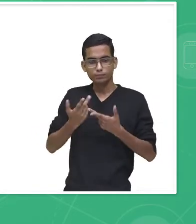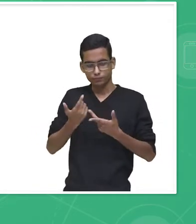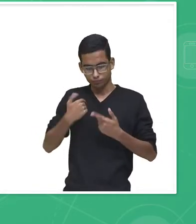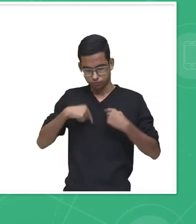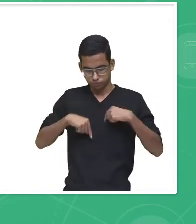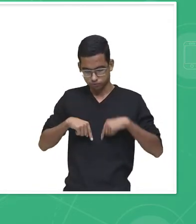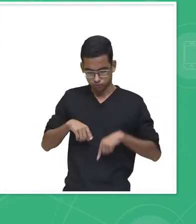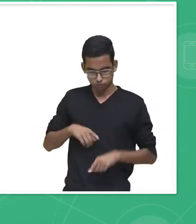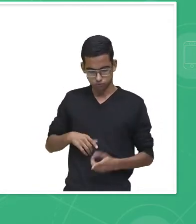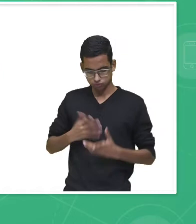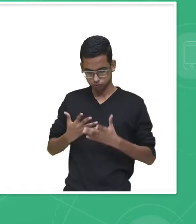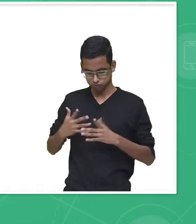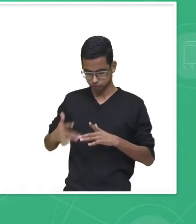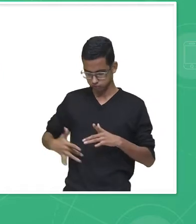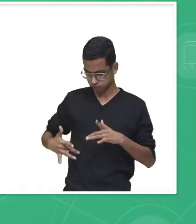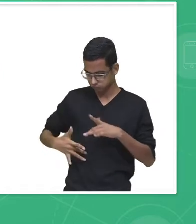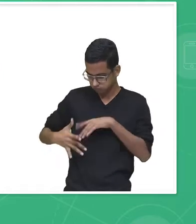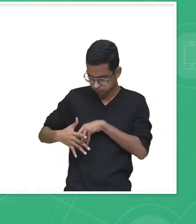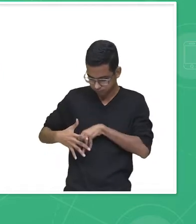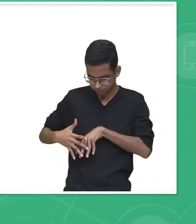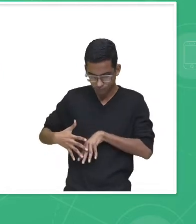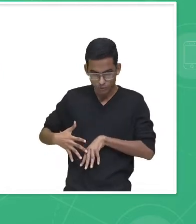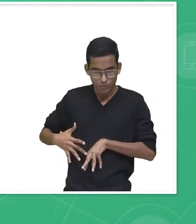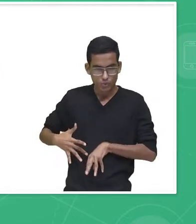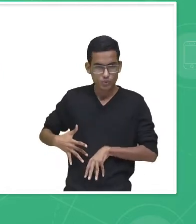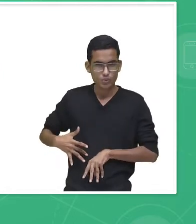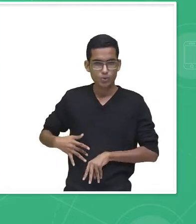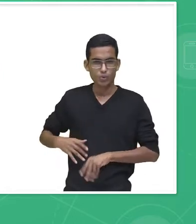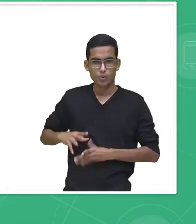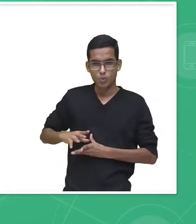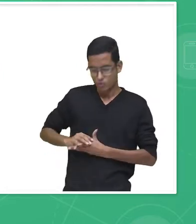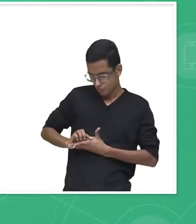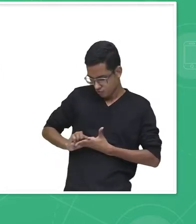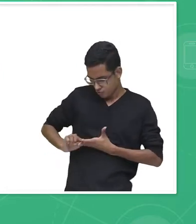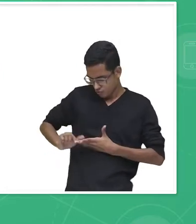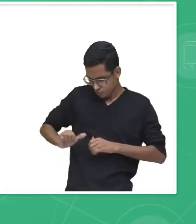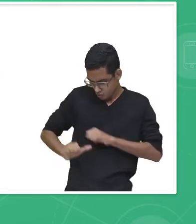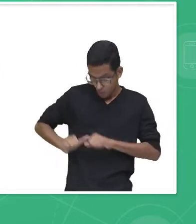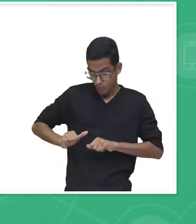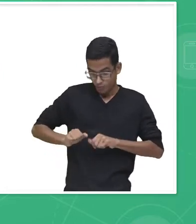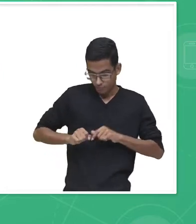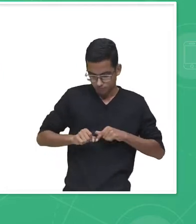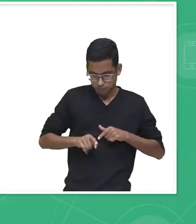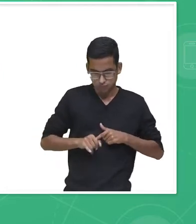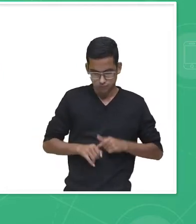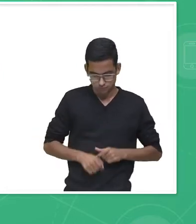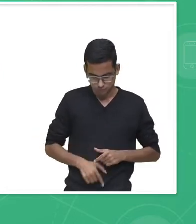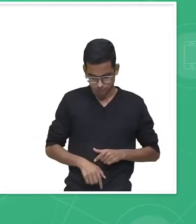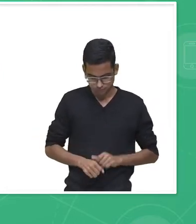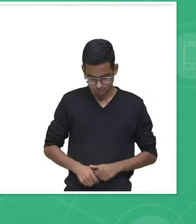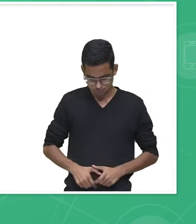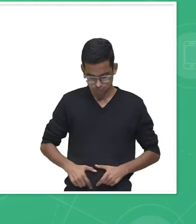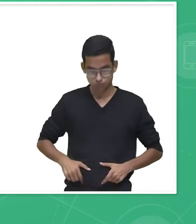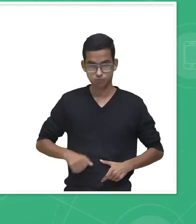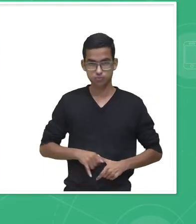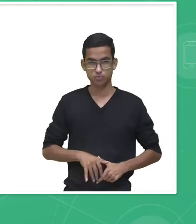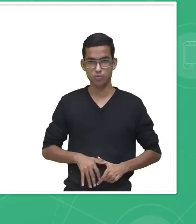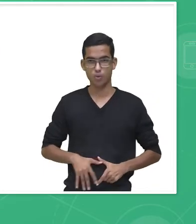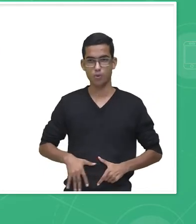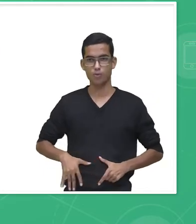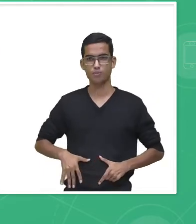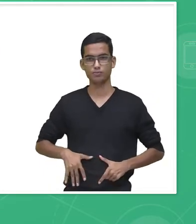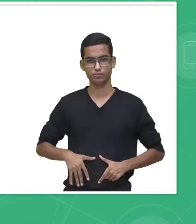tirando o excesso de urina de dentro dos rins levando até a bexiga EA bexiga vai enxendo E aí o que vai